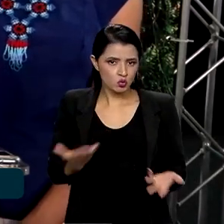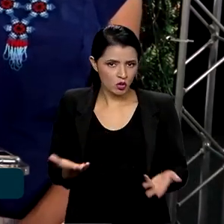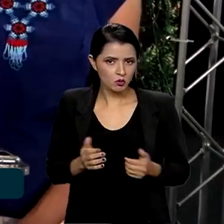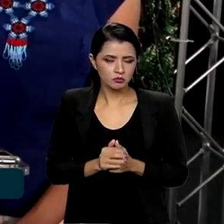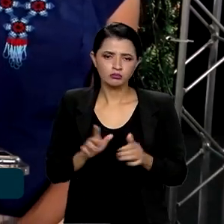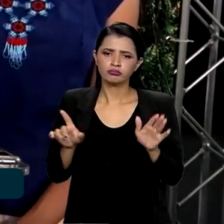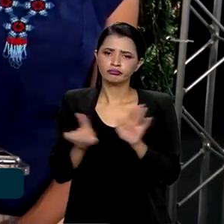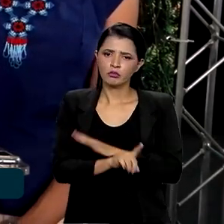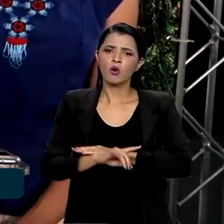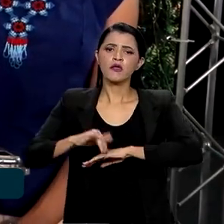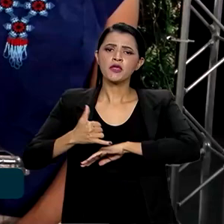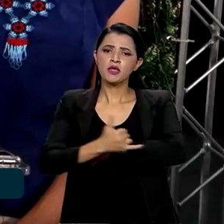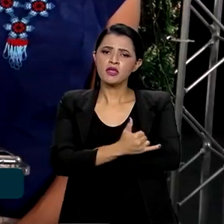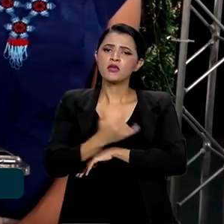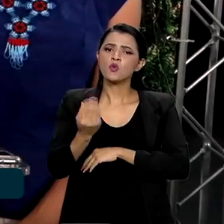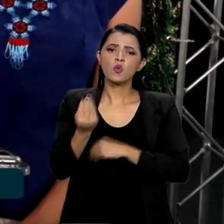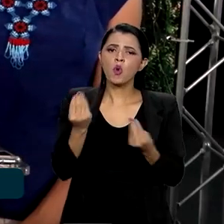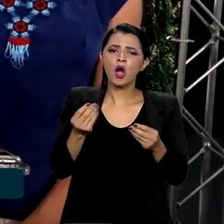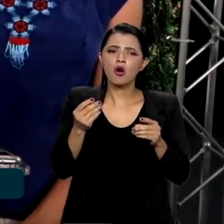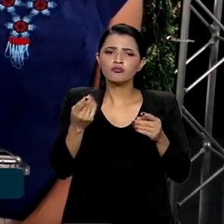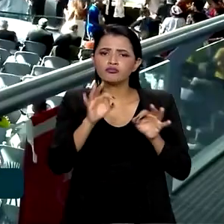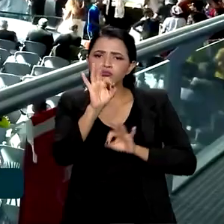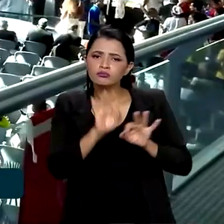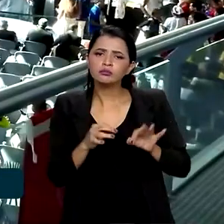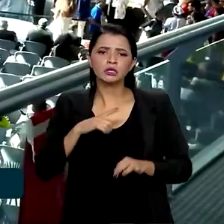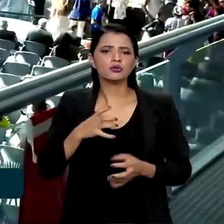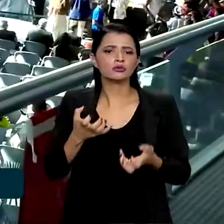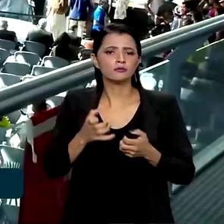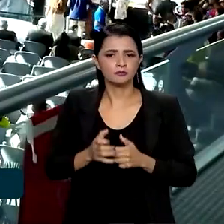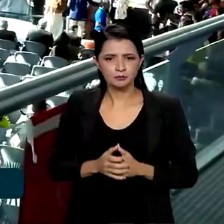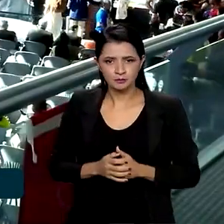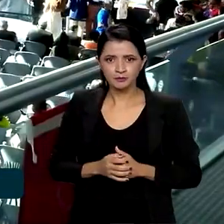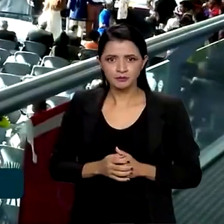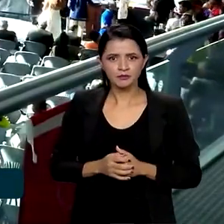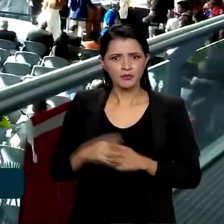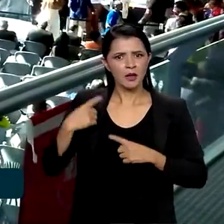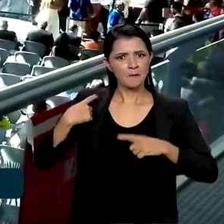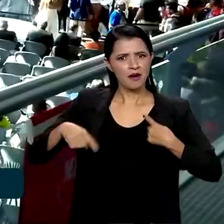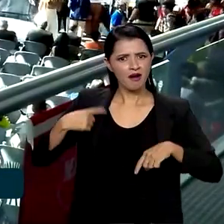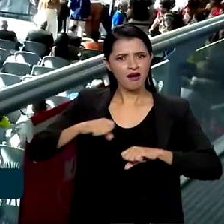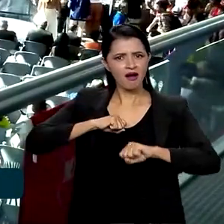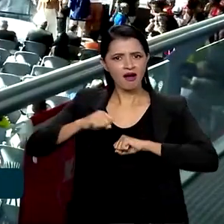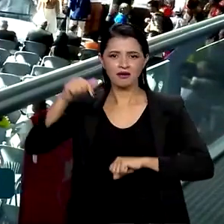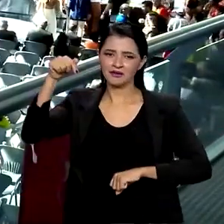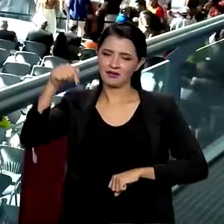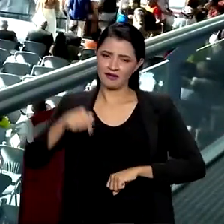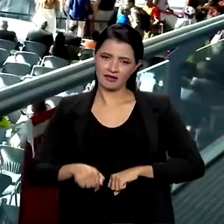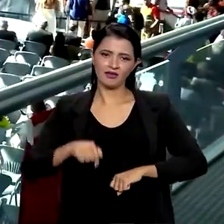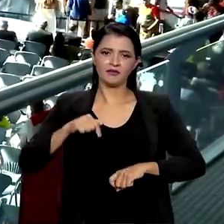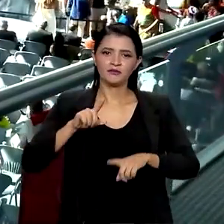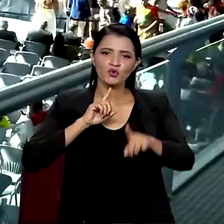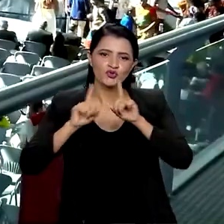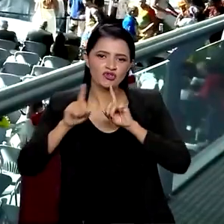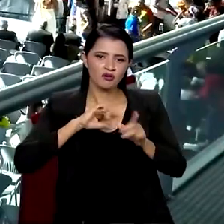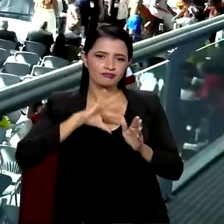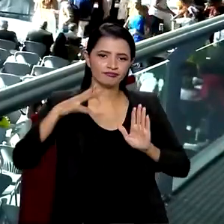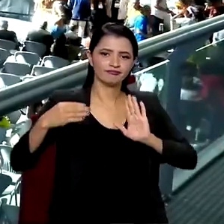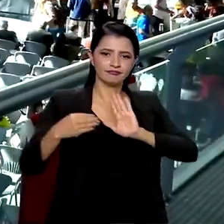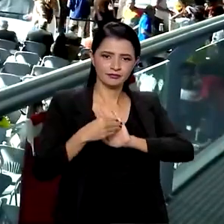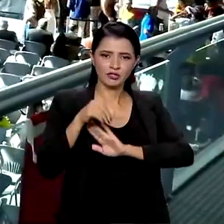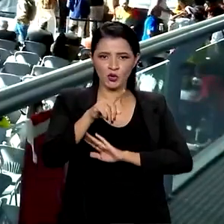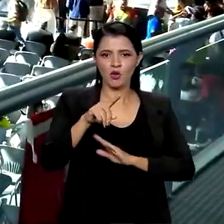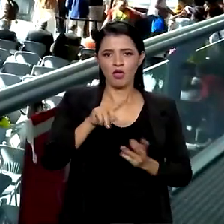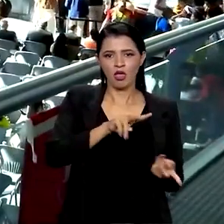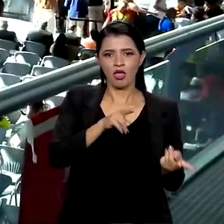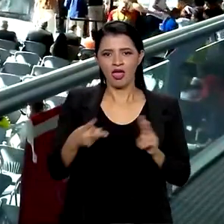a infraestrutura que queremos para a nossa região. E tudo o que foi discutido aqui nos Diálogos Amazônicos virou